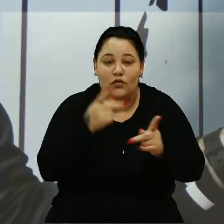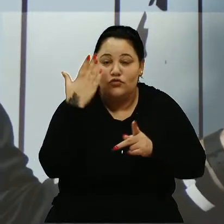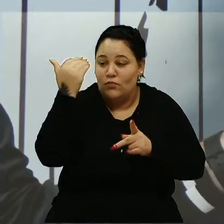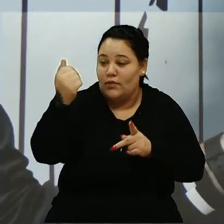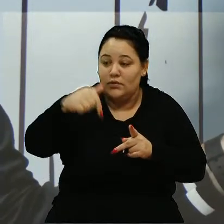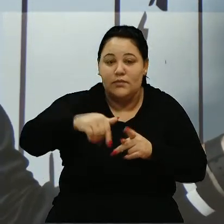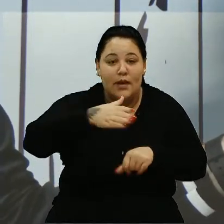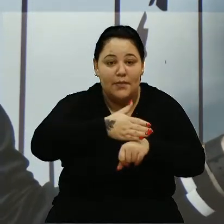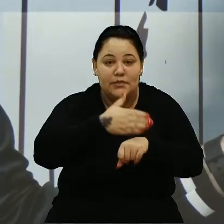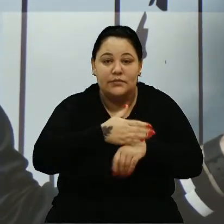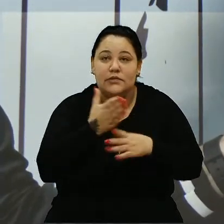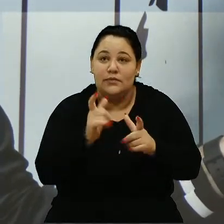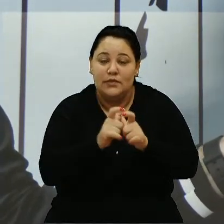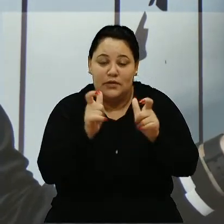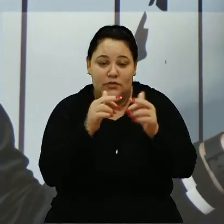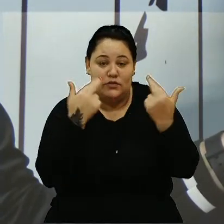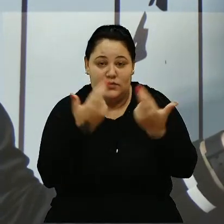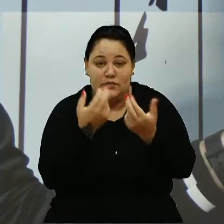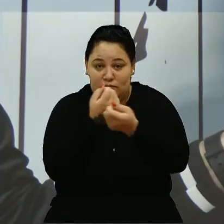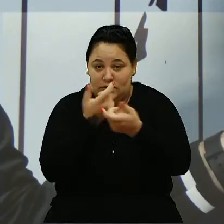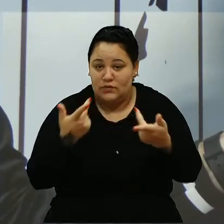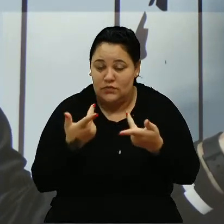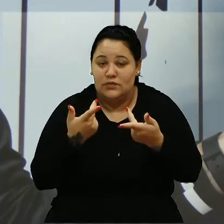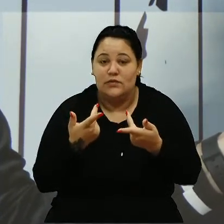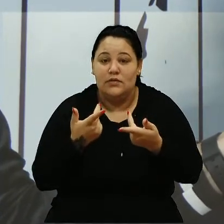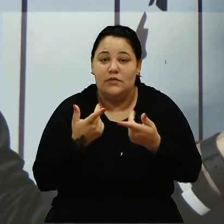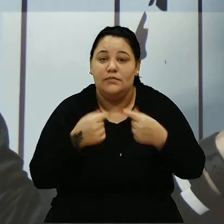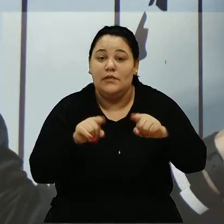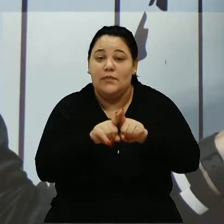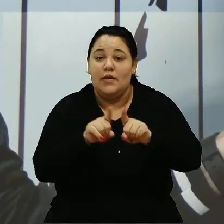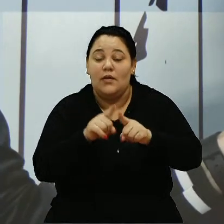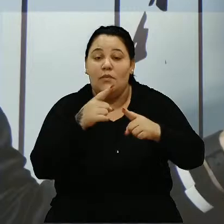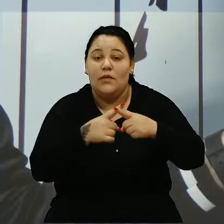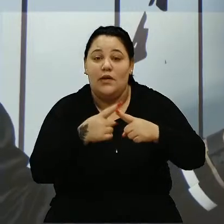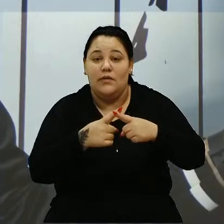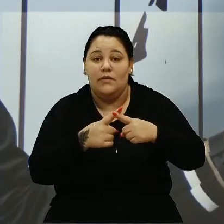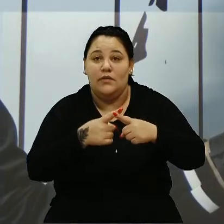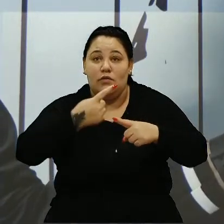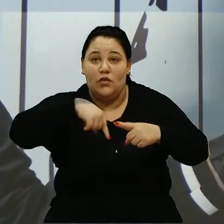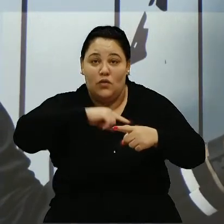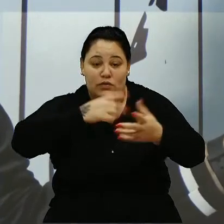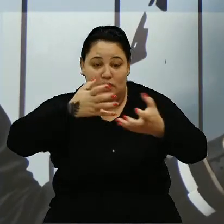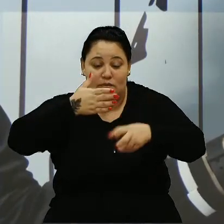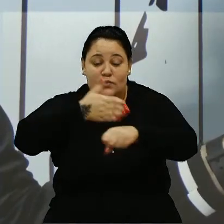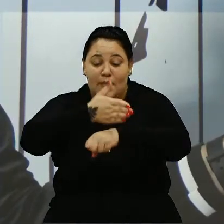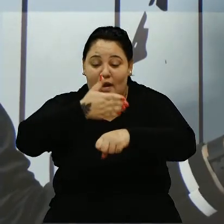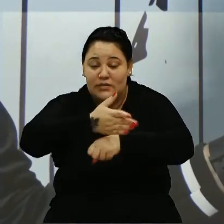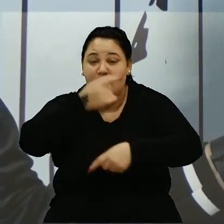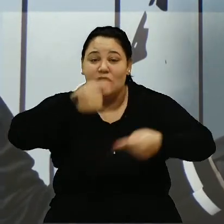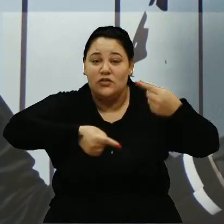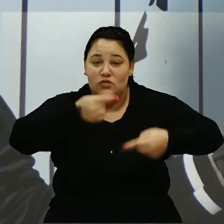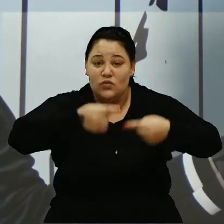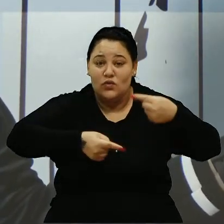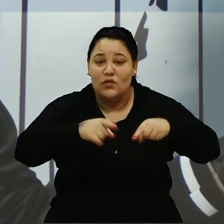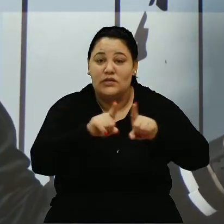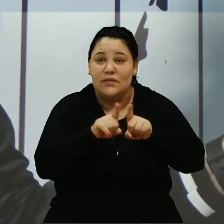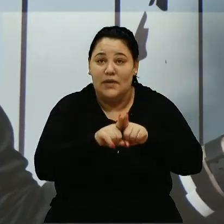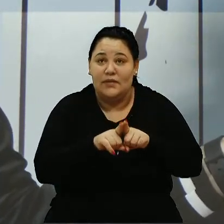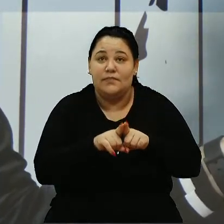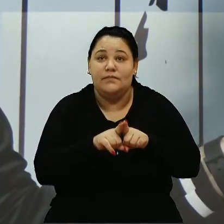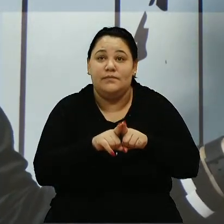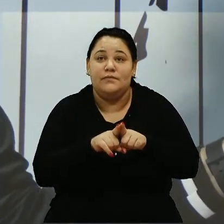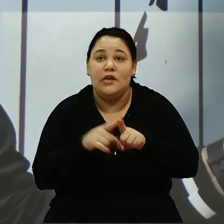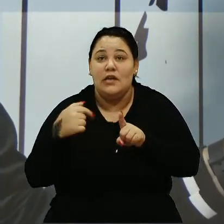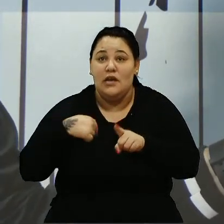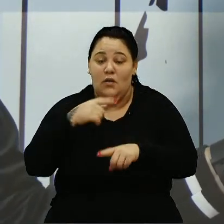Então, foi um grande expediente nesse sentido, de dizer que nós queremos fazer parte dessas discussões e, estando como o presidente